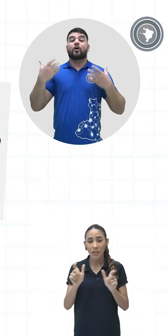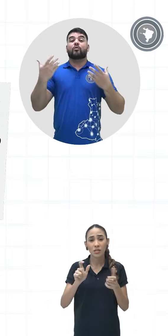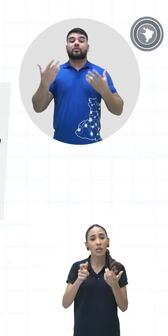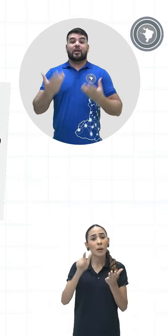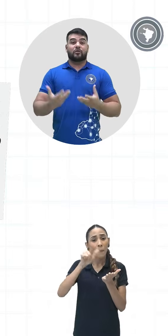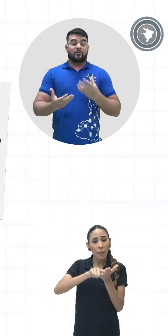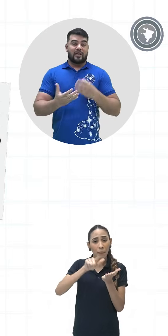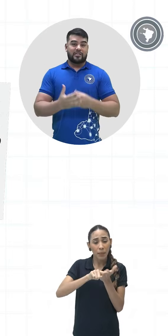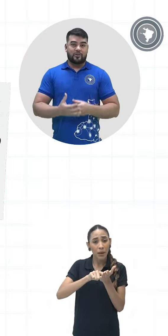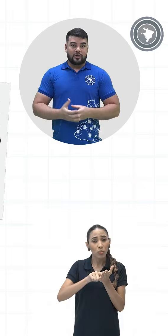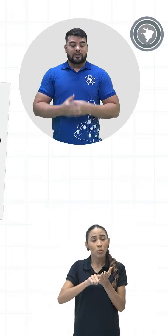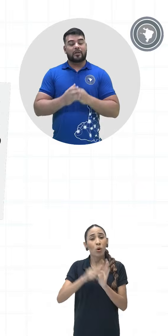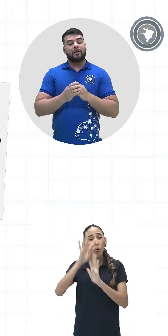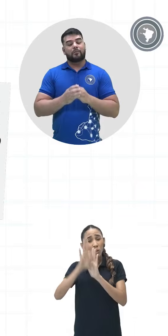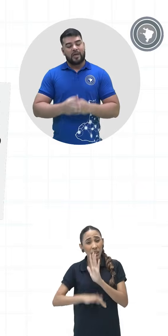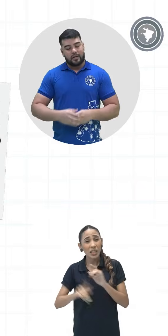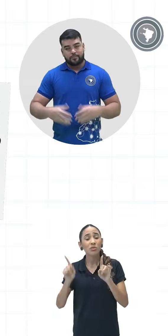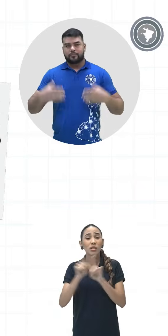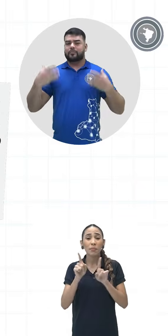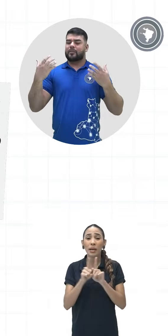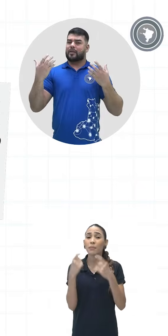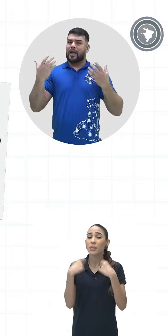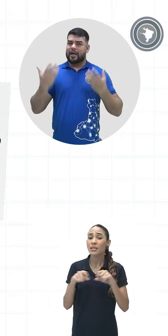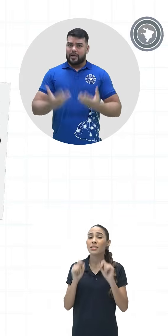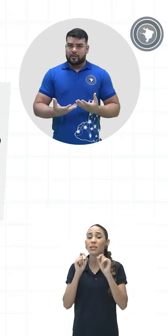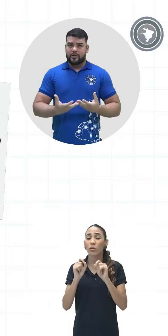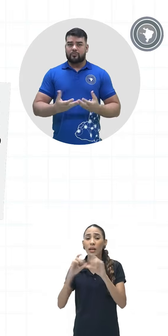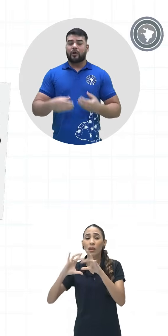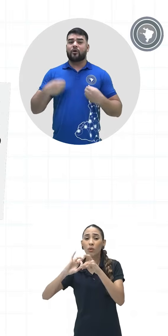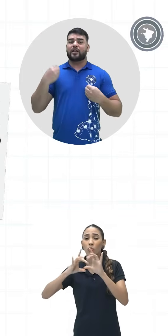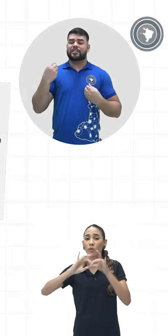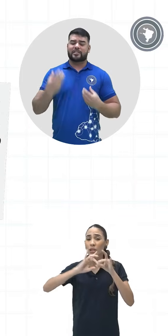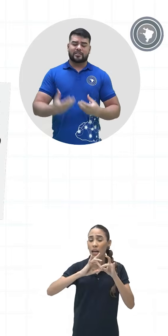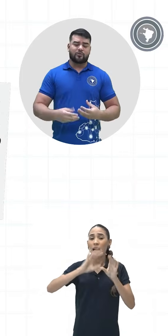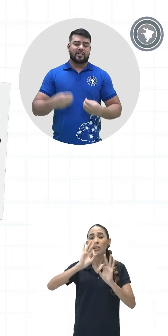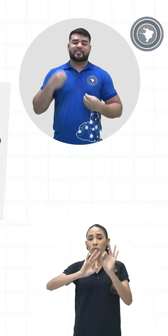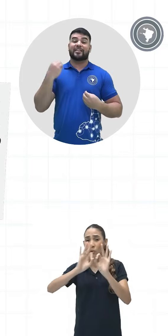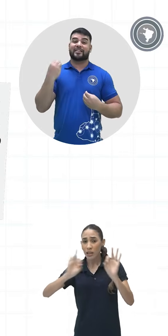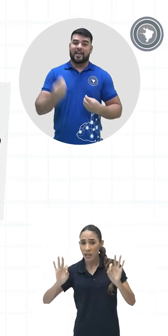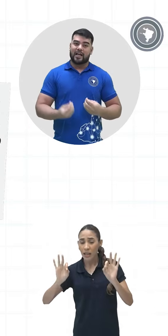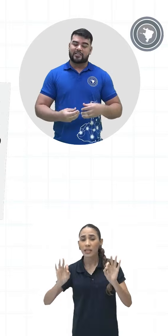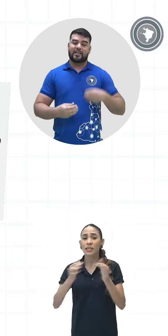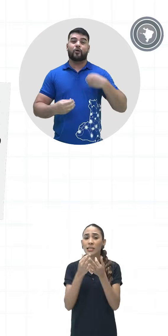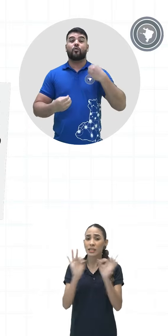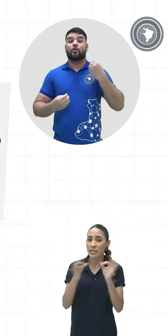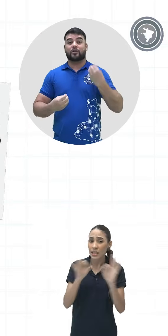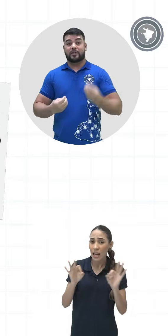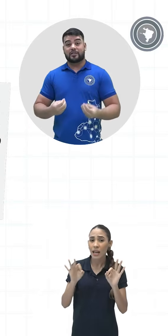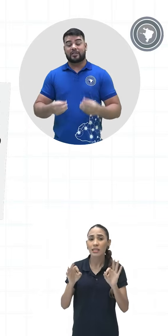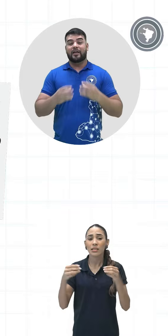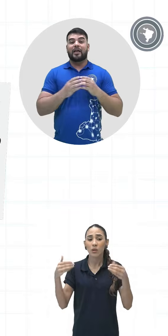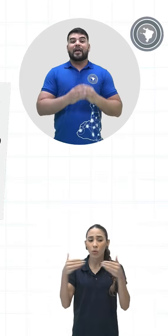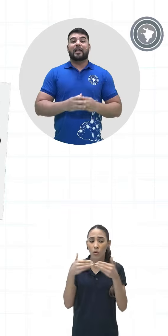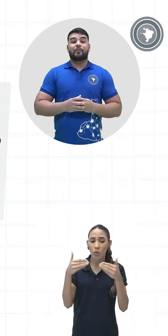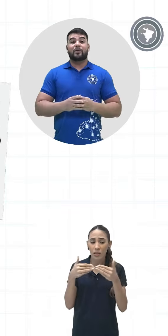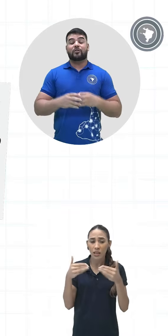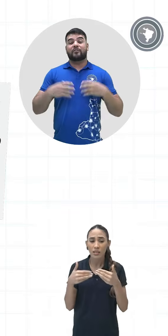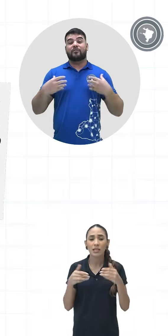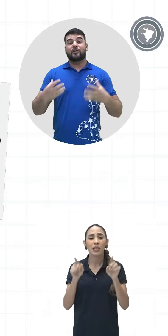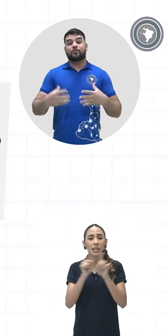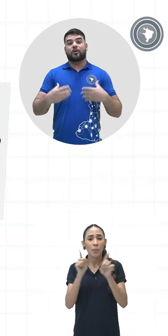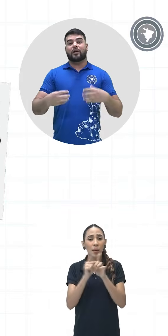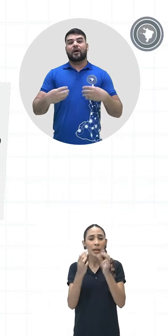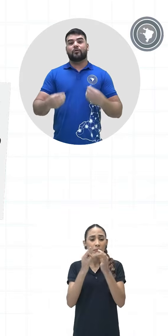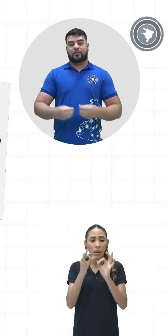papel, o texto vai exigir também a questão da organização, da sintaxe, da concordância, elementos